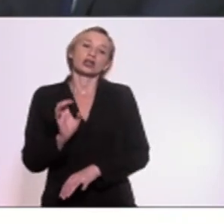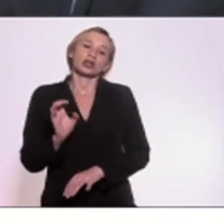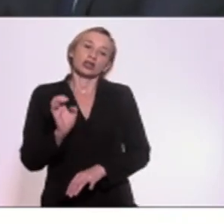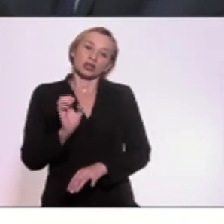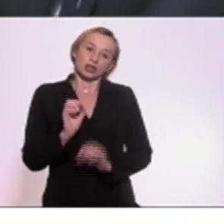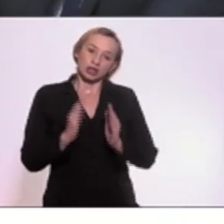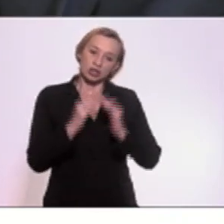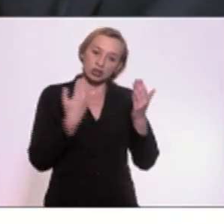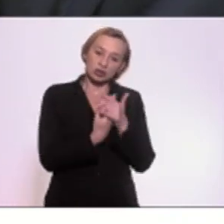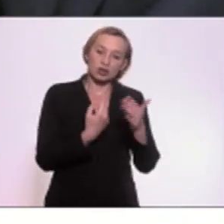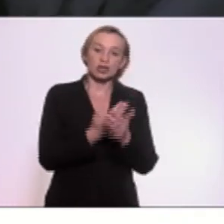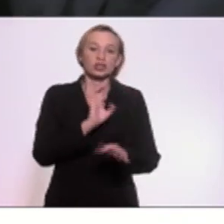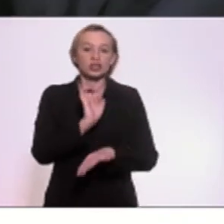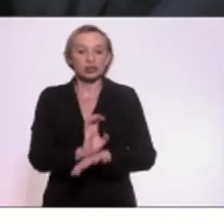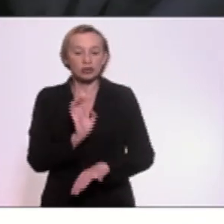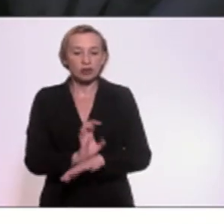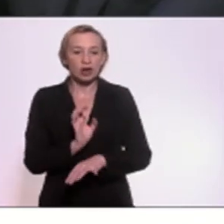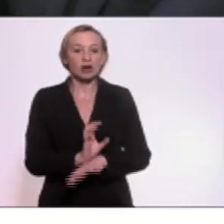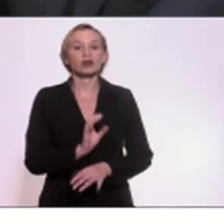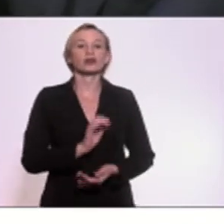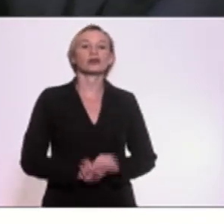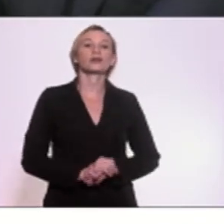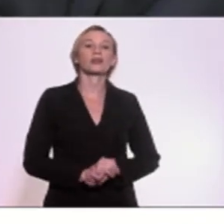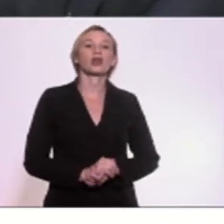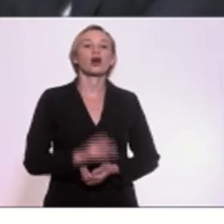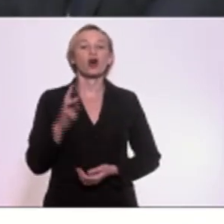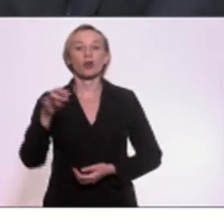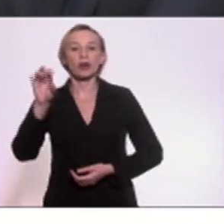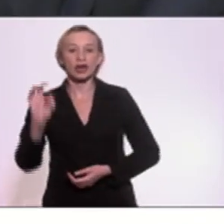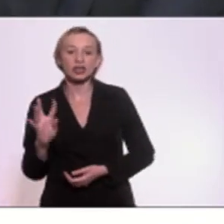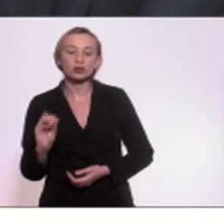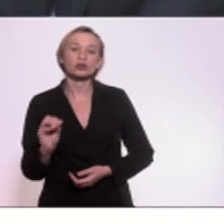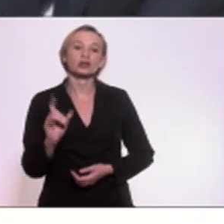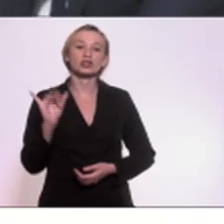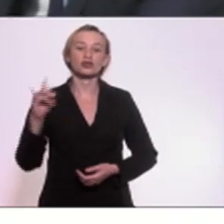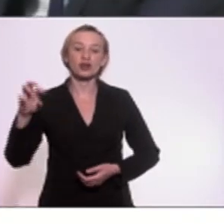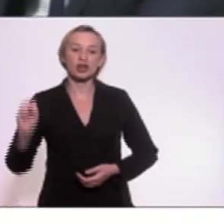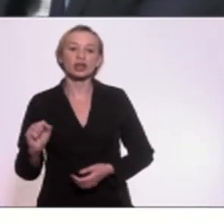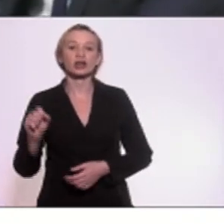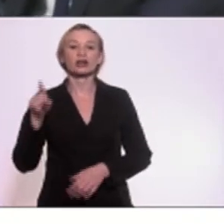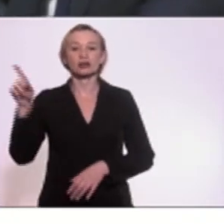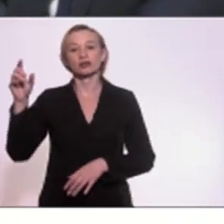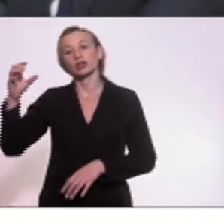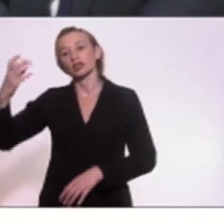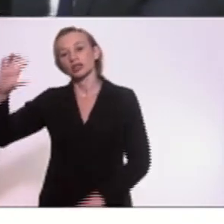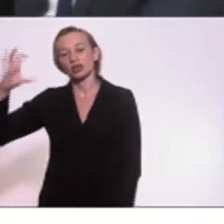CIEP 047 Roberto Silveira, localizado no bairro Barreto, Niterói, RJ.